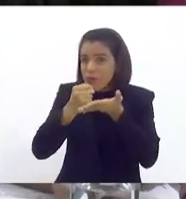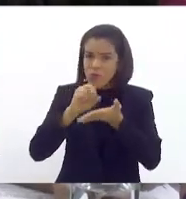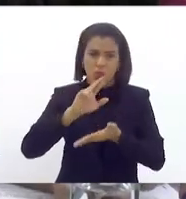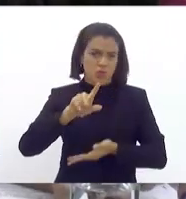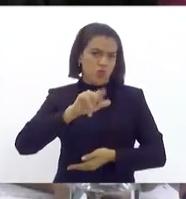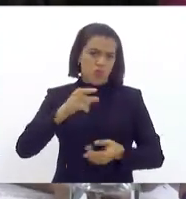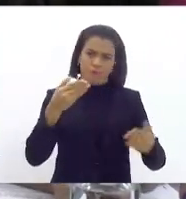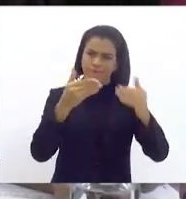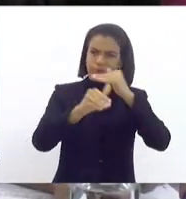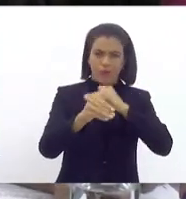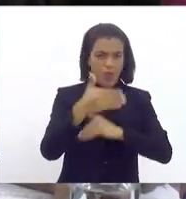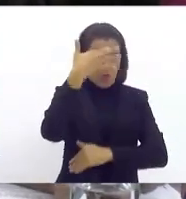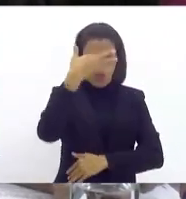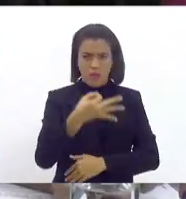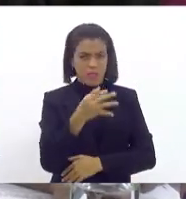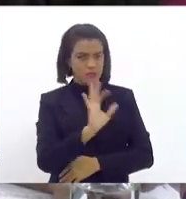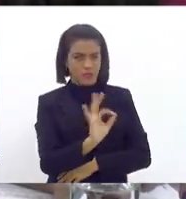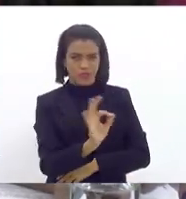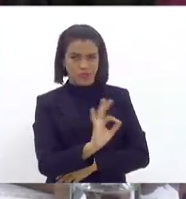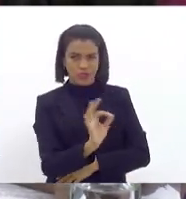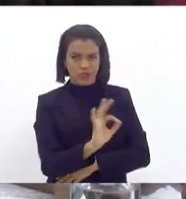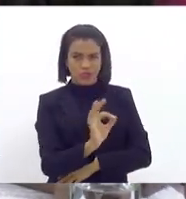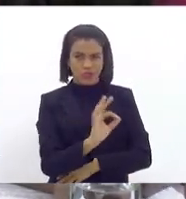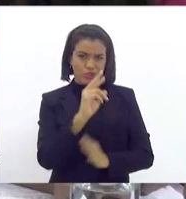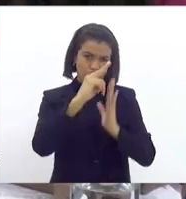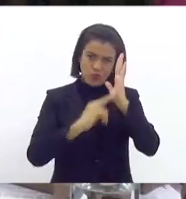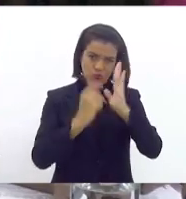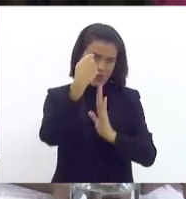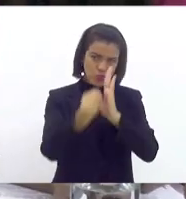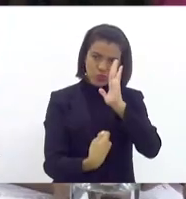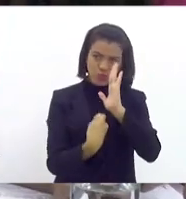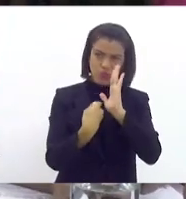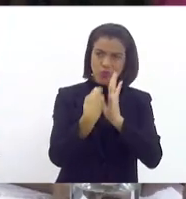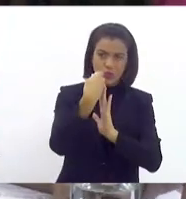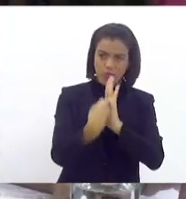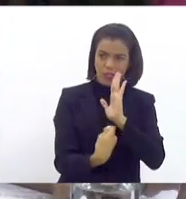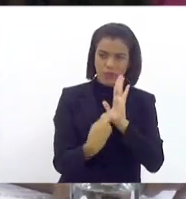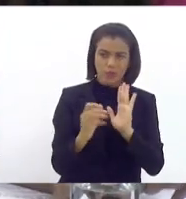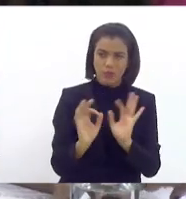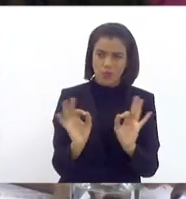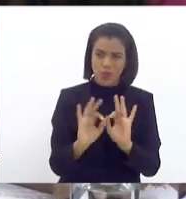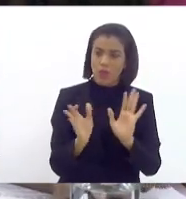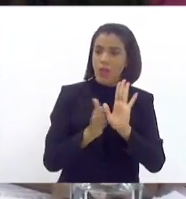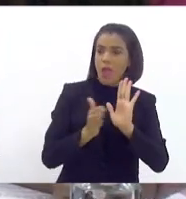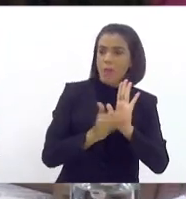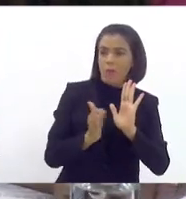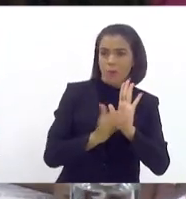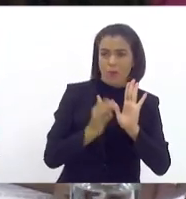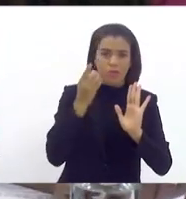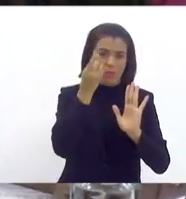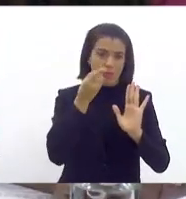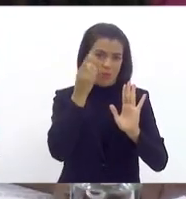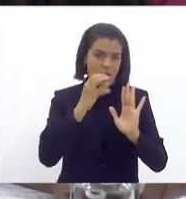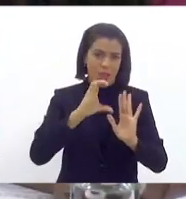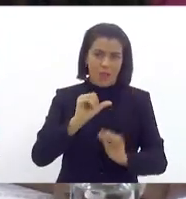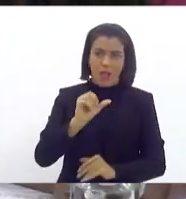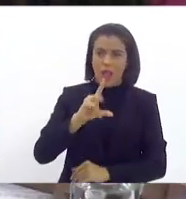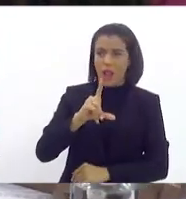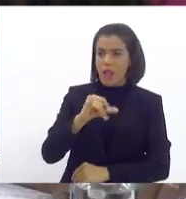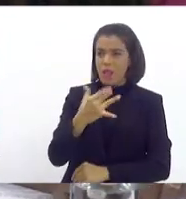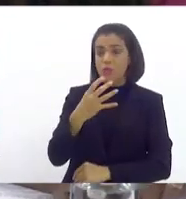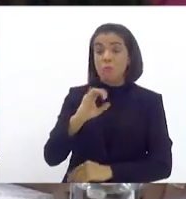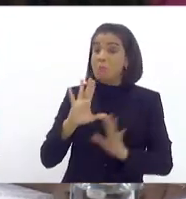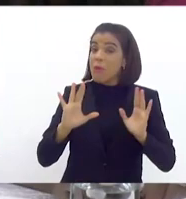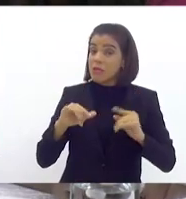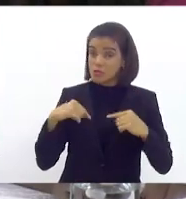que está, não é isso que entendi na interpretação da proposta do deputado Carlinhos. Mas acho que podemos